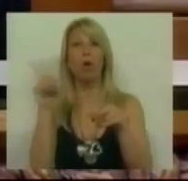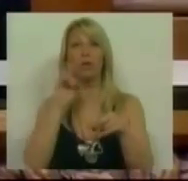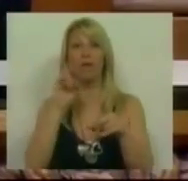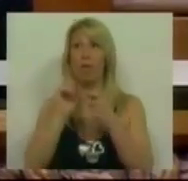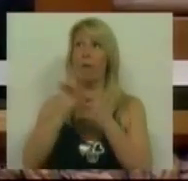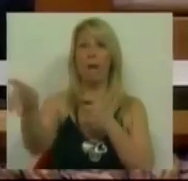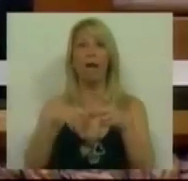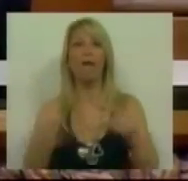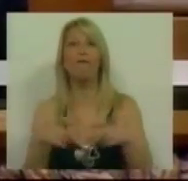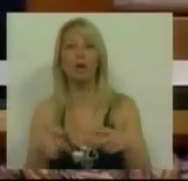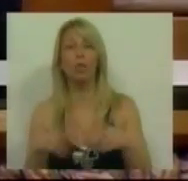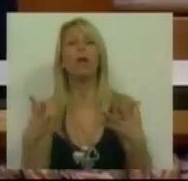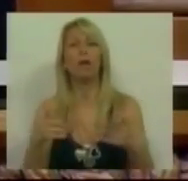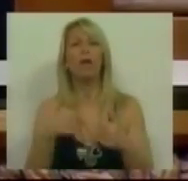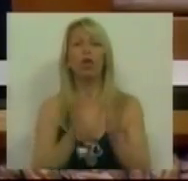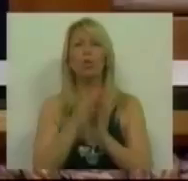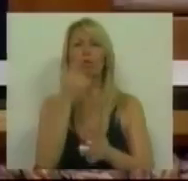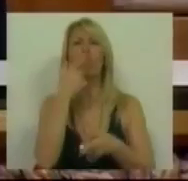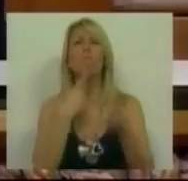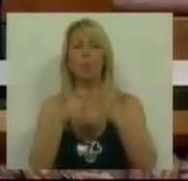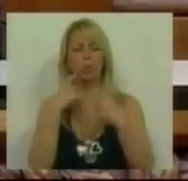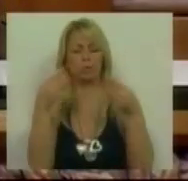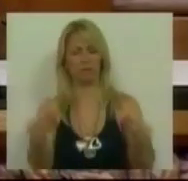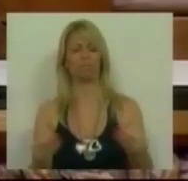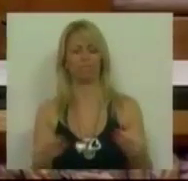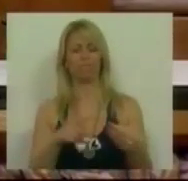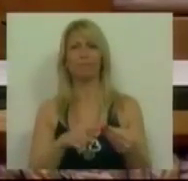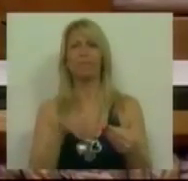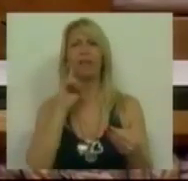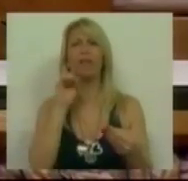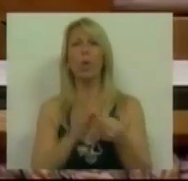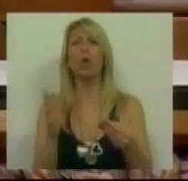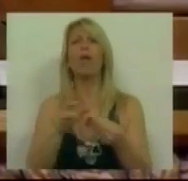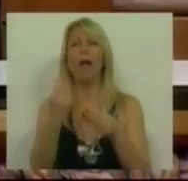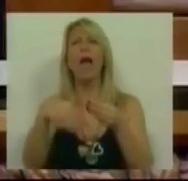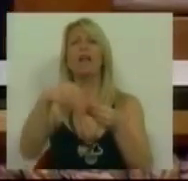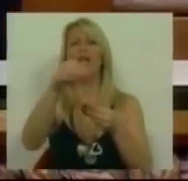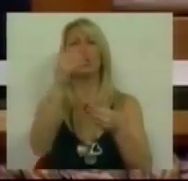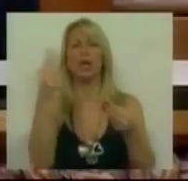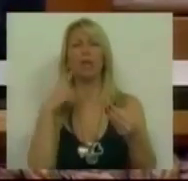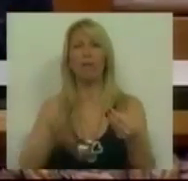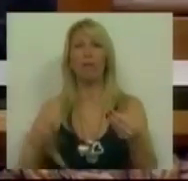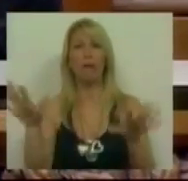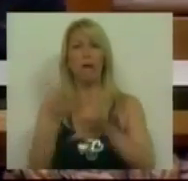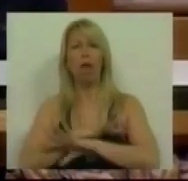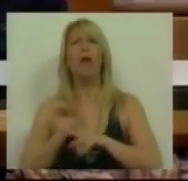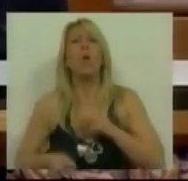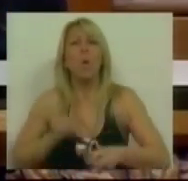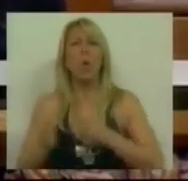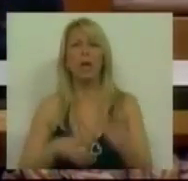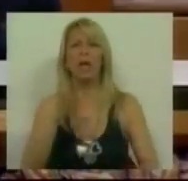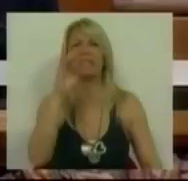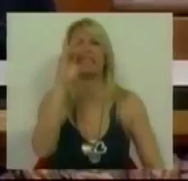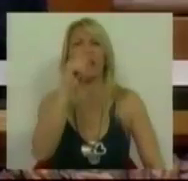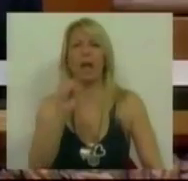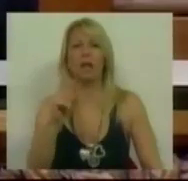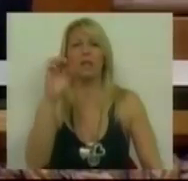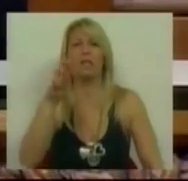são aqueles custos acrescidos que pagam todos os meses na fatura com fórmulas estranhas e opacas, CIEGs, SMECs,